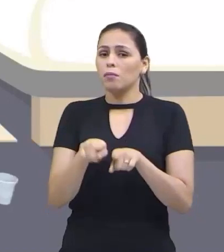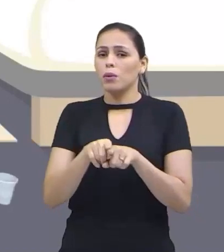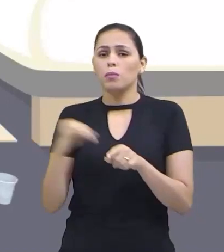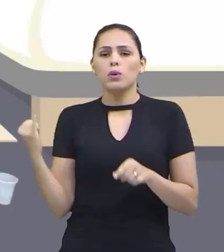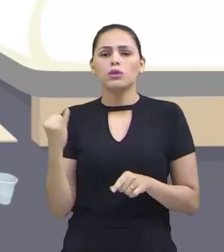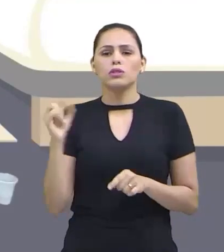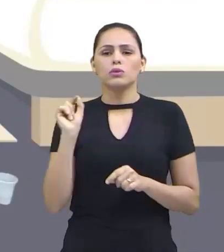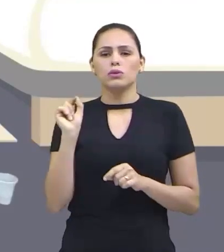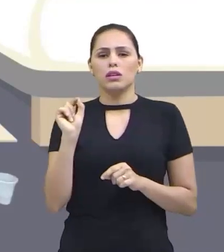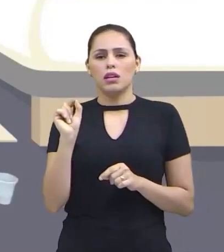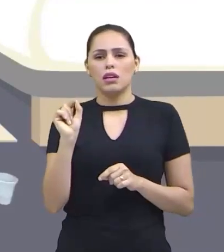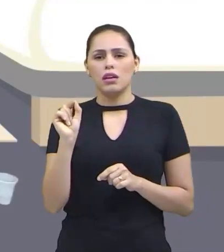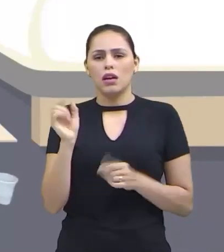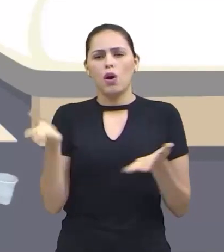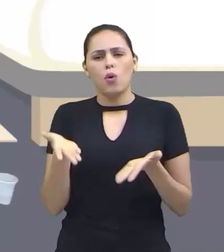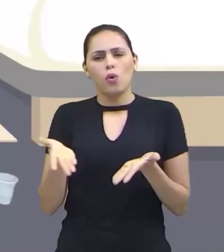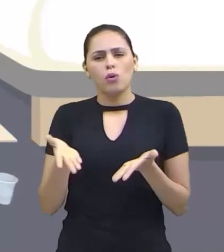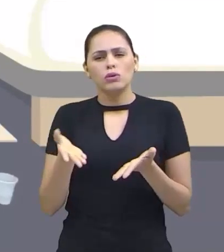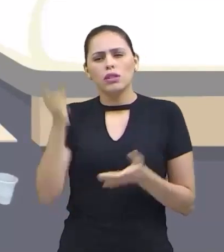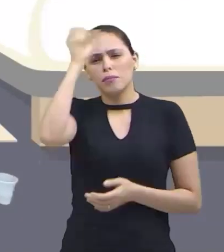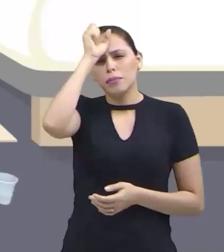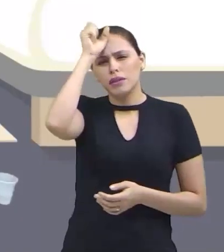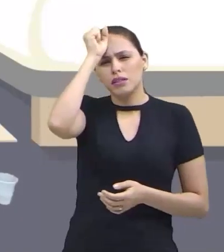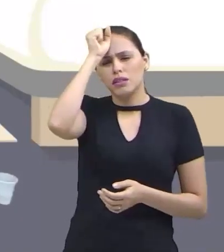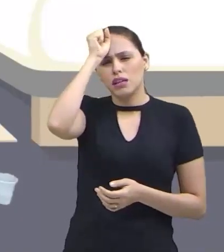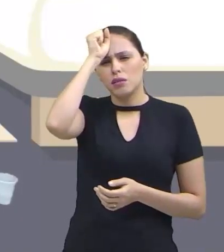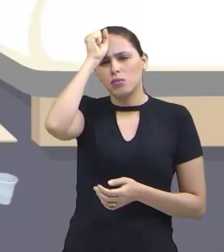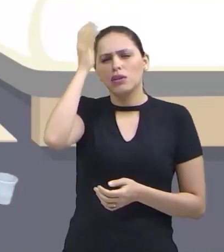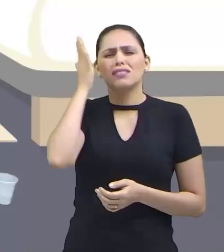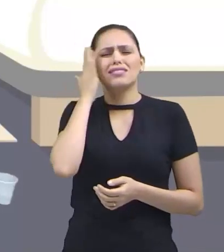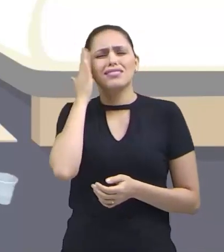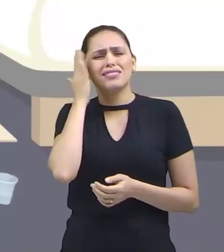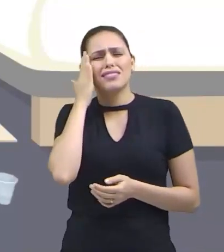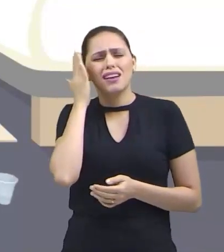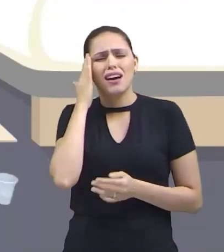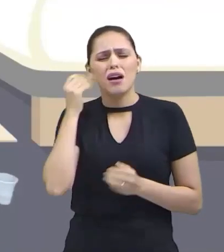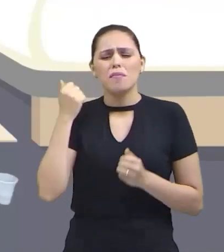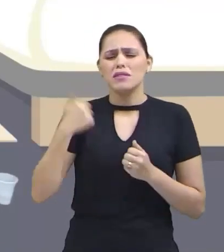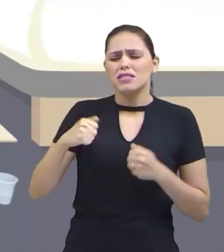hoje ter aprendido que, por mais que a gente esteja em casa,